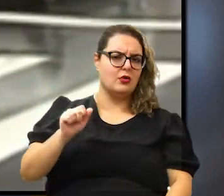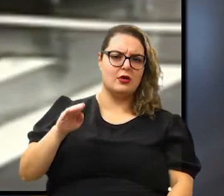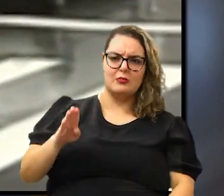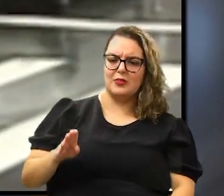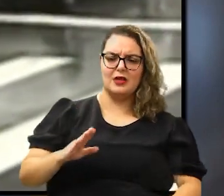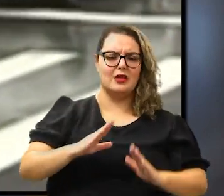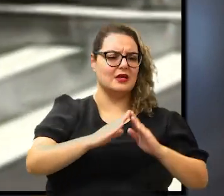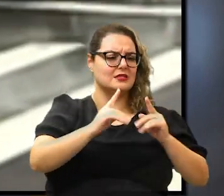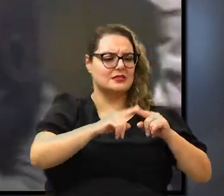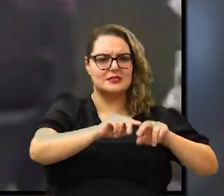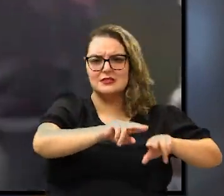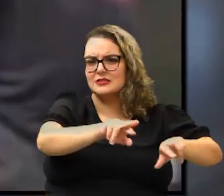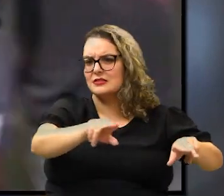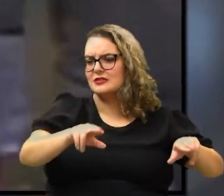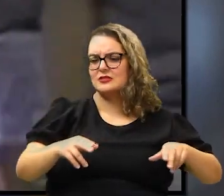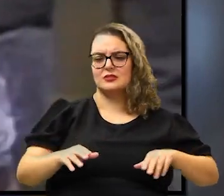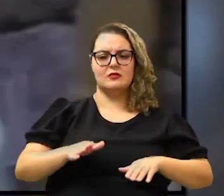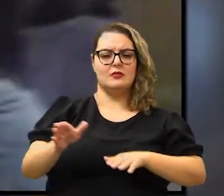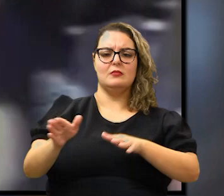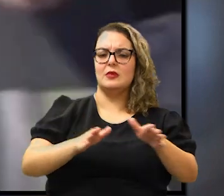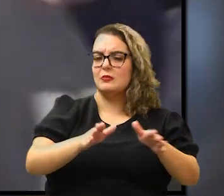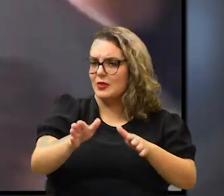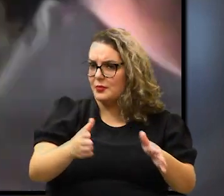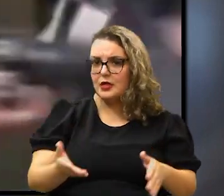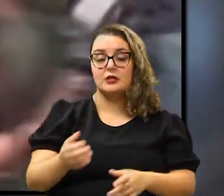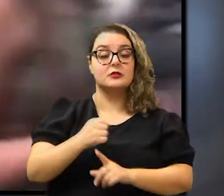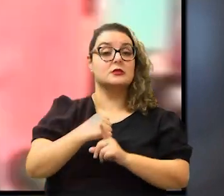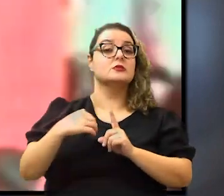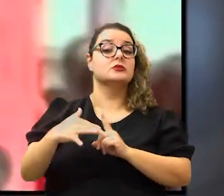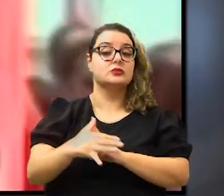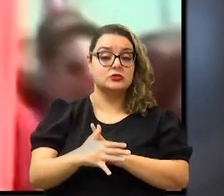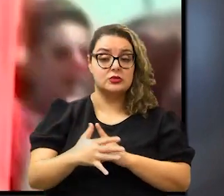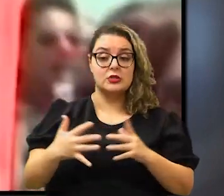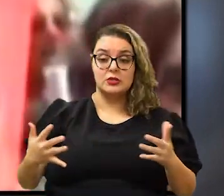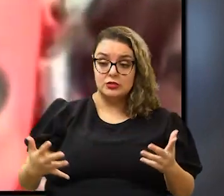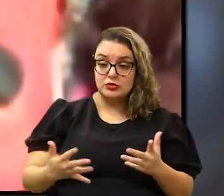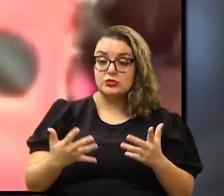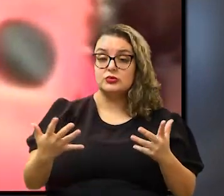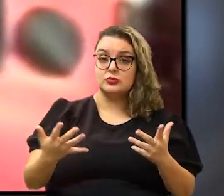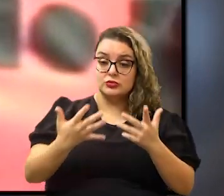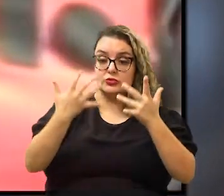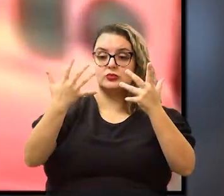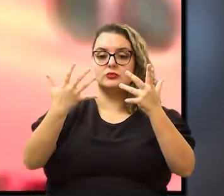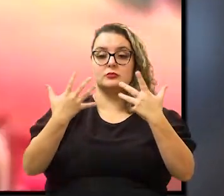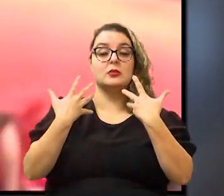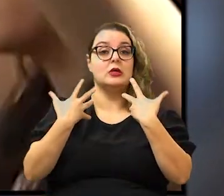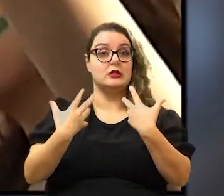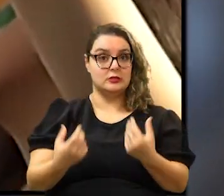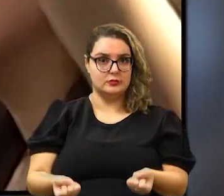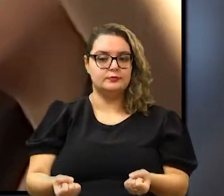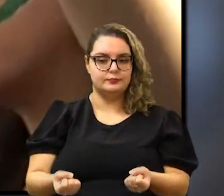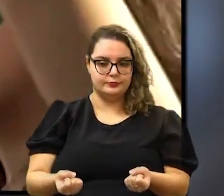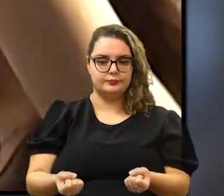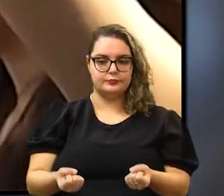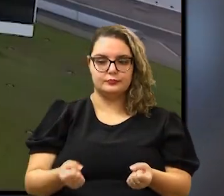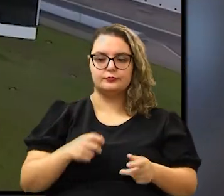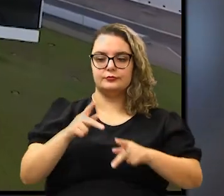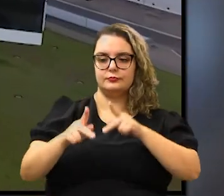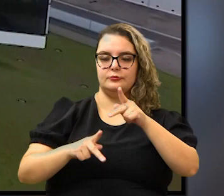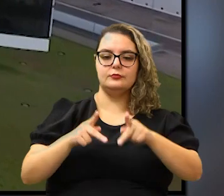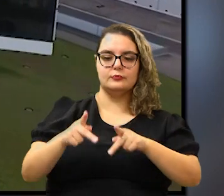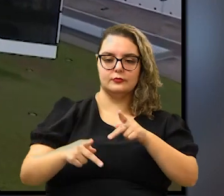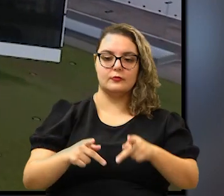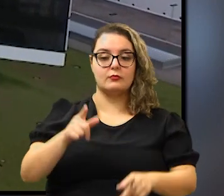né, vários segmentos da sociedade, que estimulou, né, uma adesão da população,